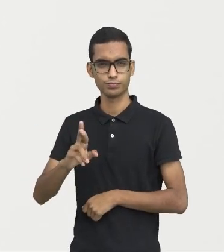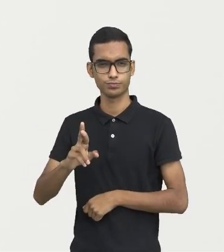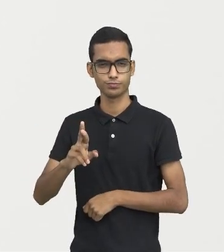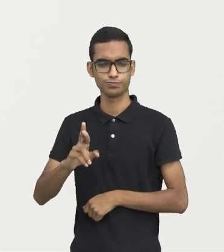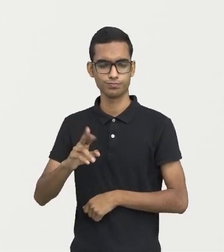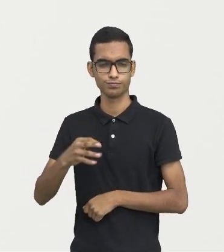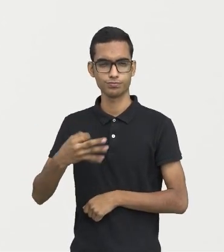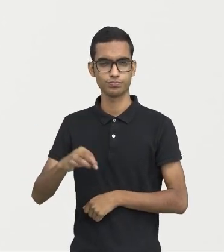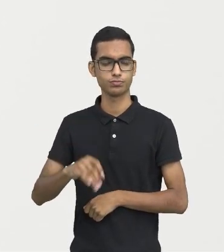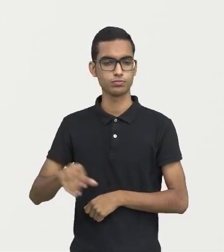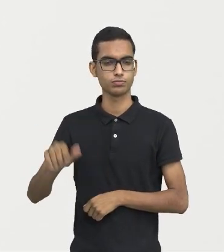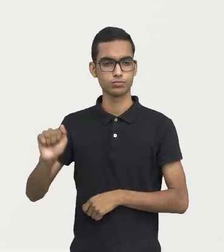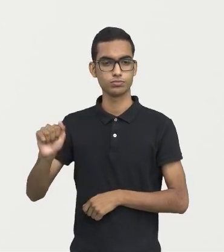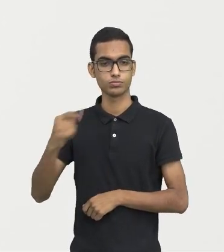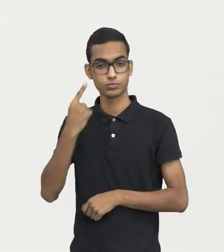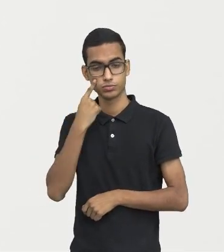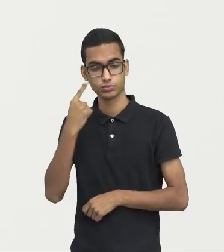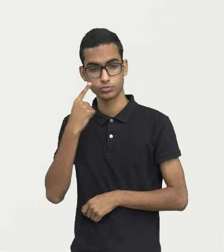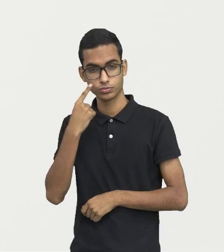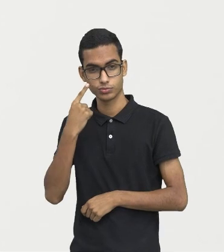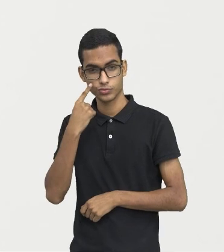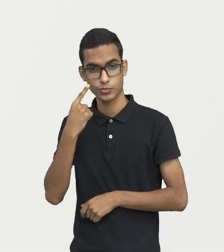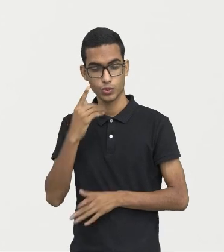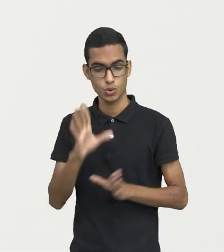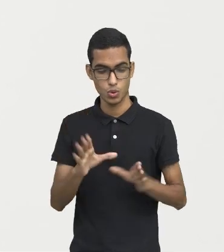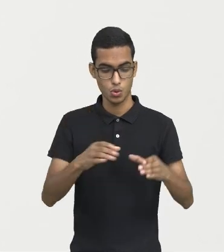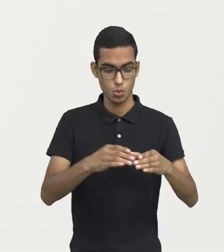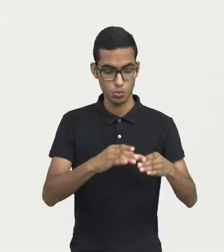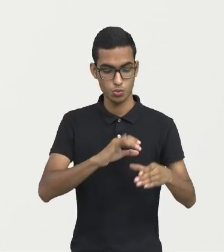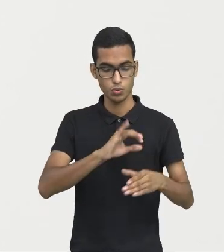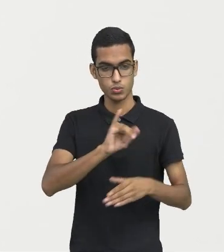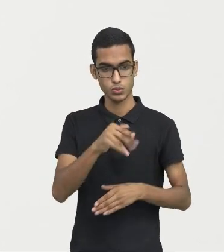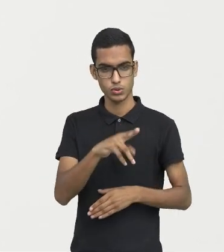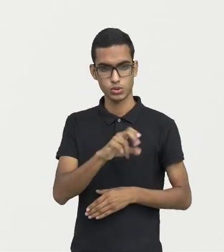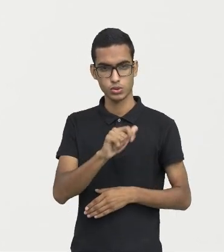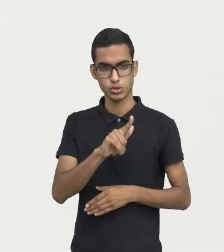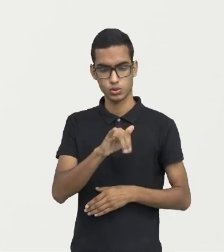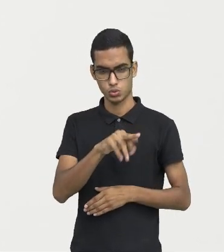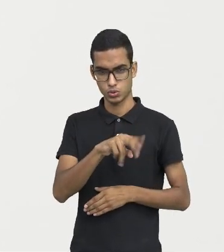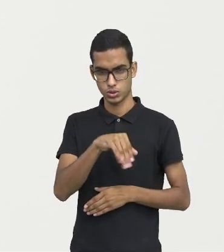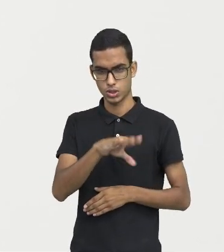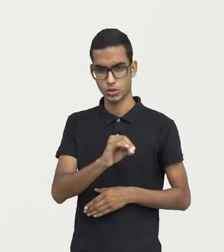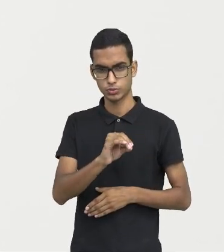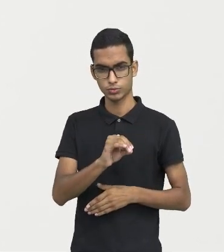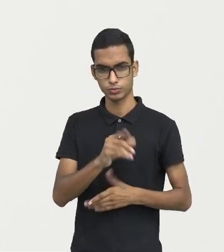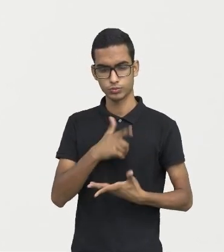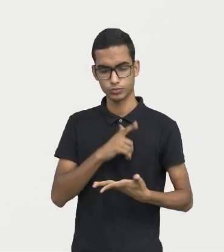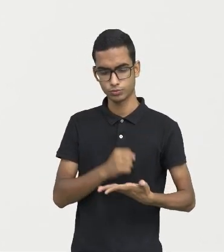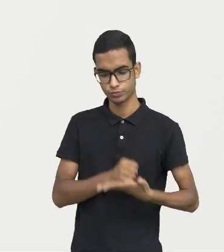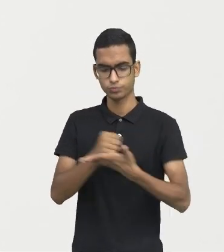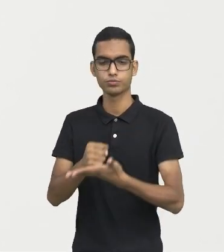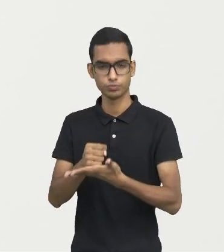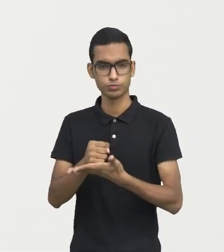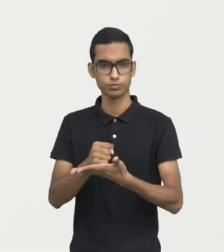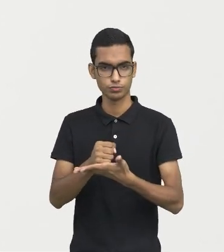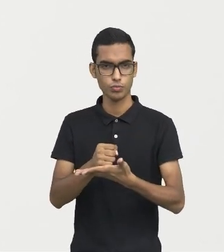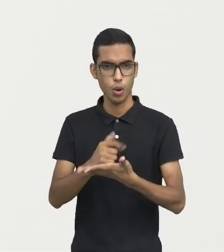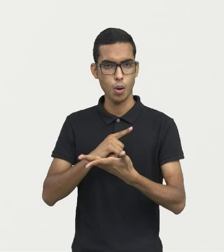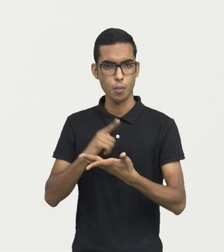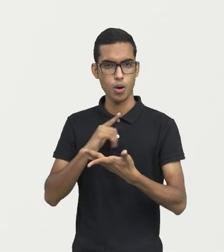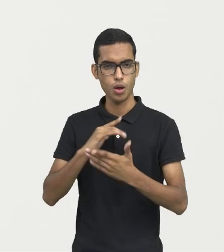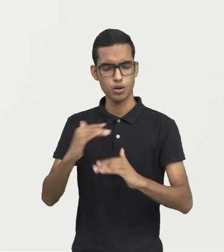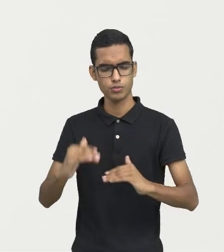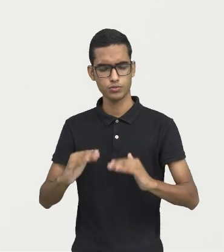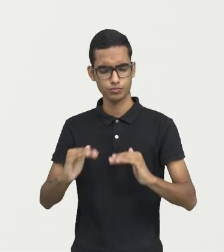que os gerondinos estavam apoiando a alta e a média burguesia e os jacobinos aí vinham com propostas